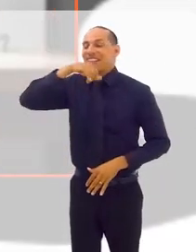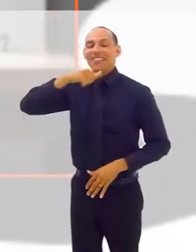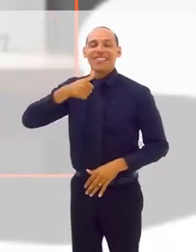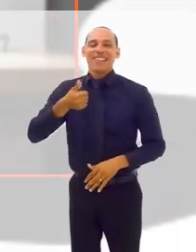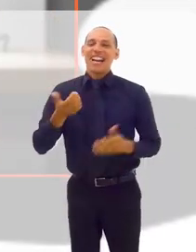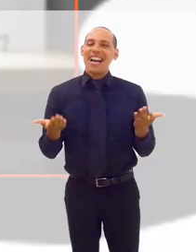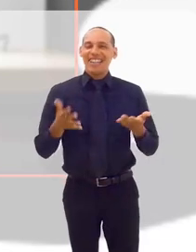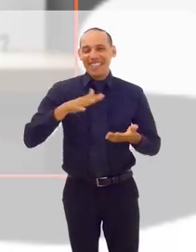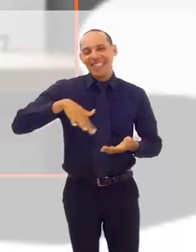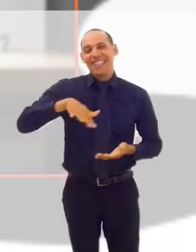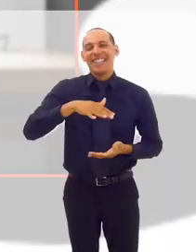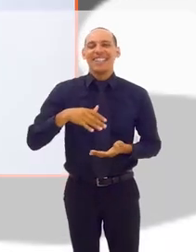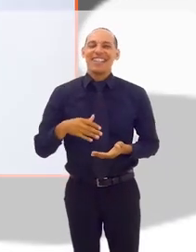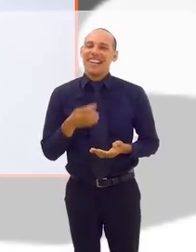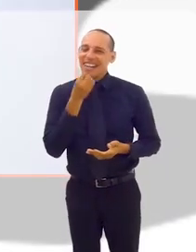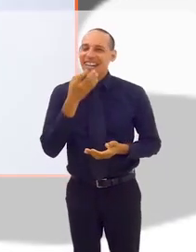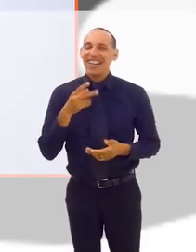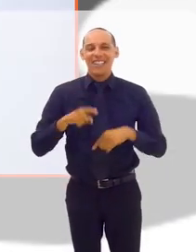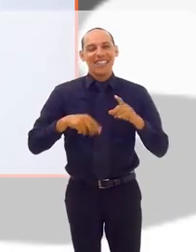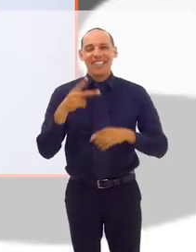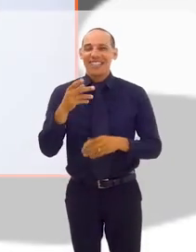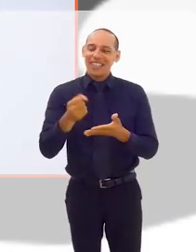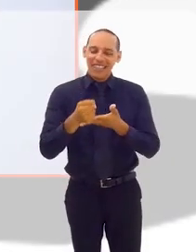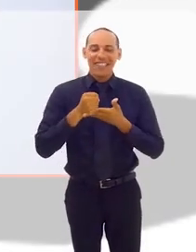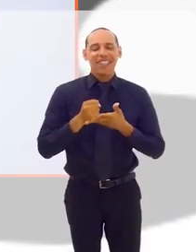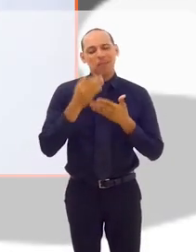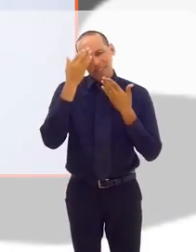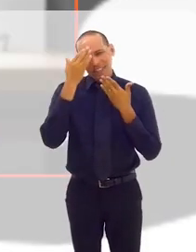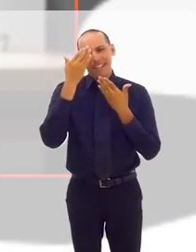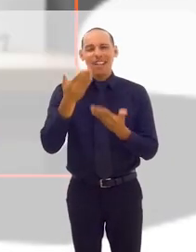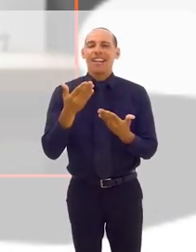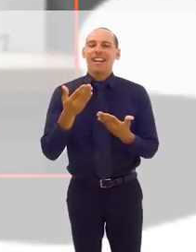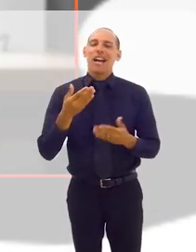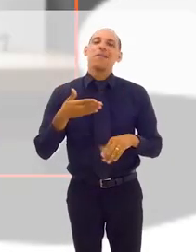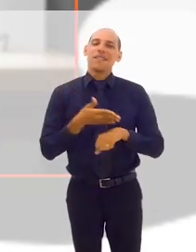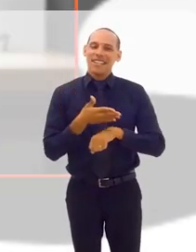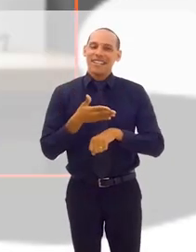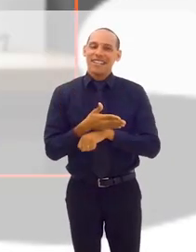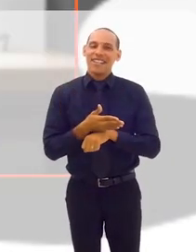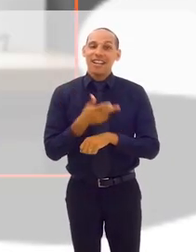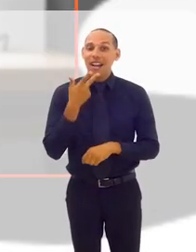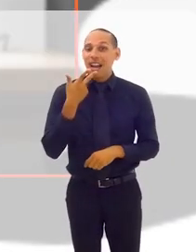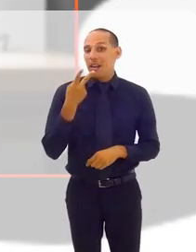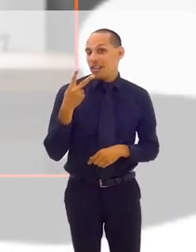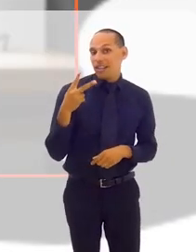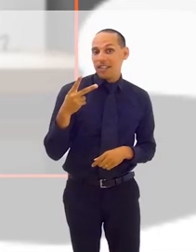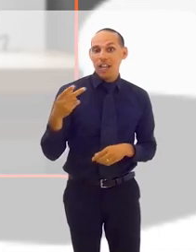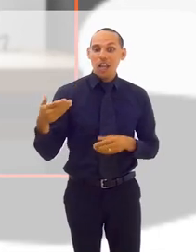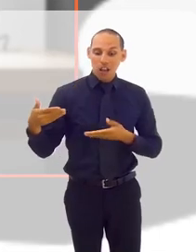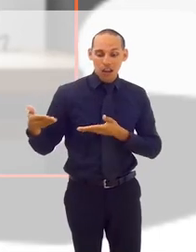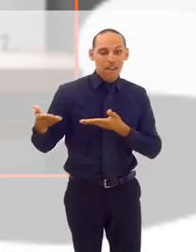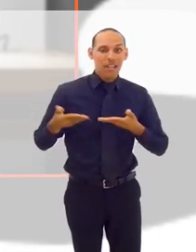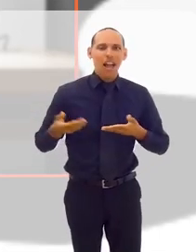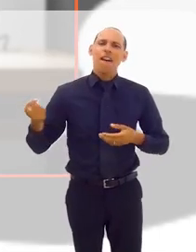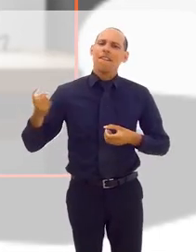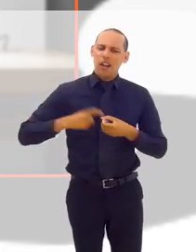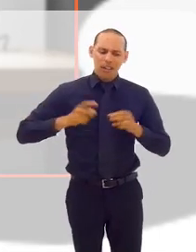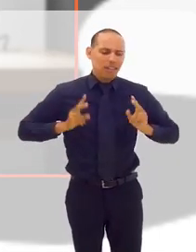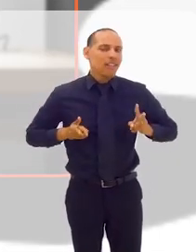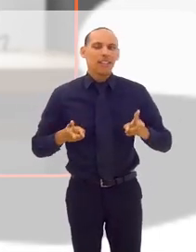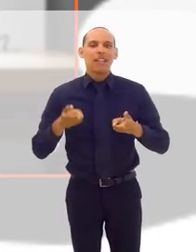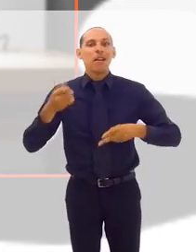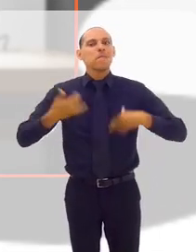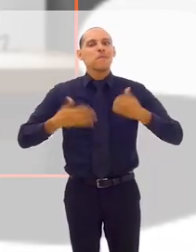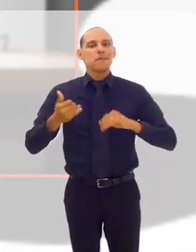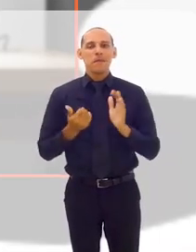mundo muito cheiroso aqui nesse ambiente, graças ao produto que você mandou. Nós queremos te agradecer pela sua participação, dizendo a você que você está convidado para